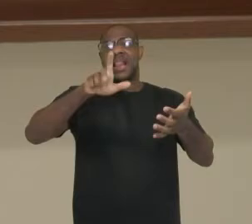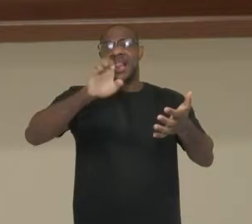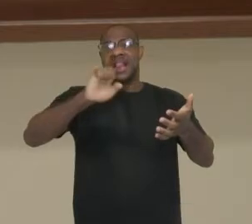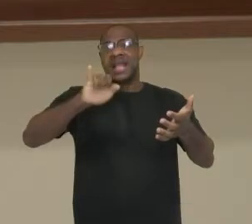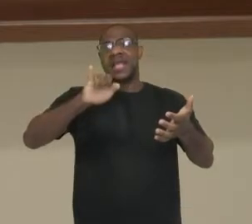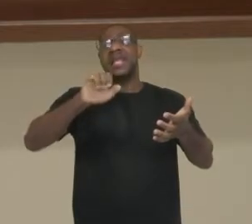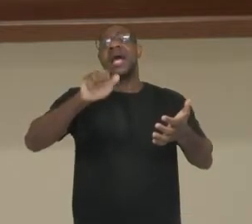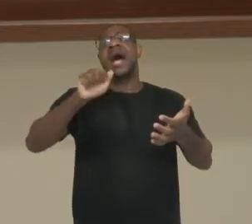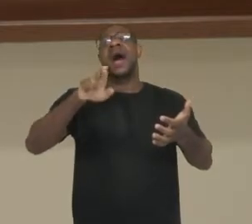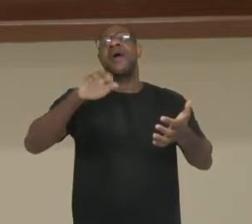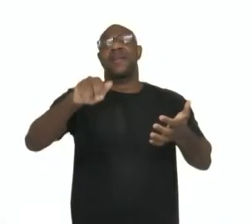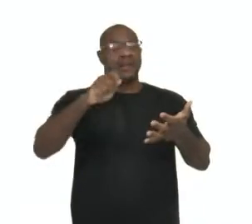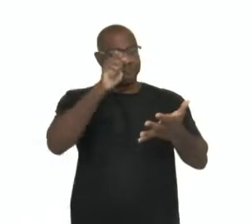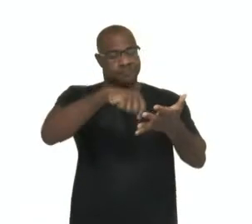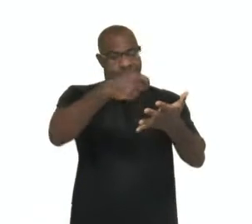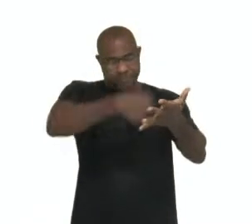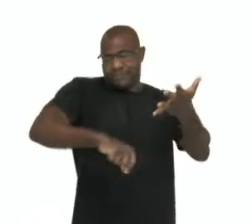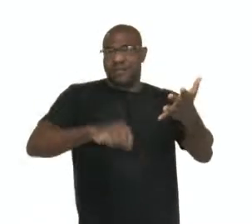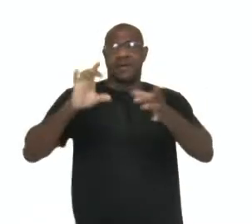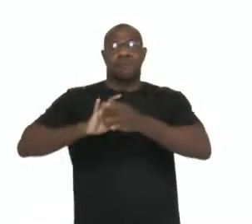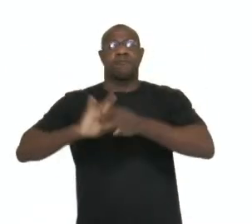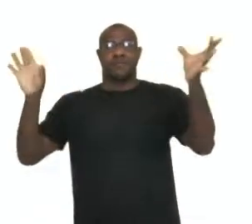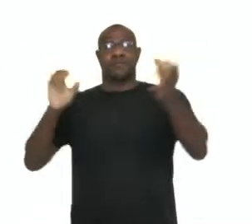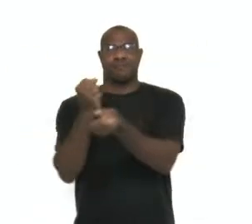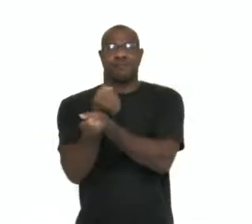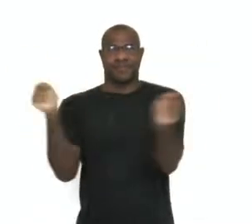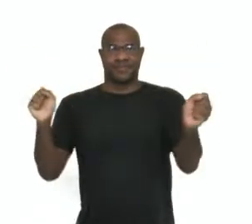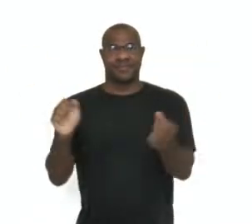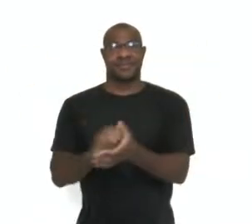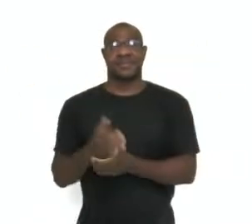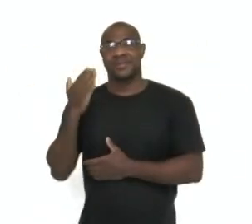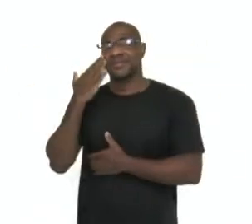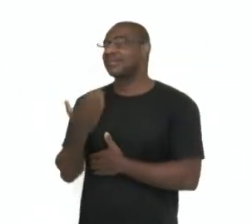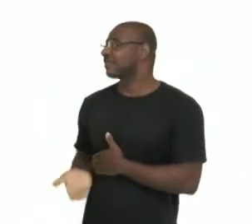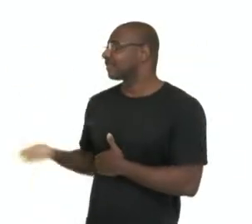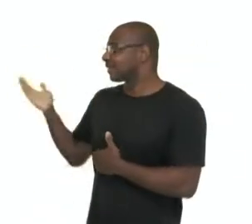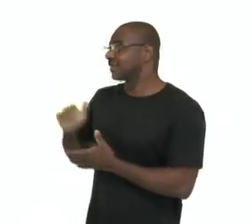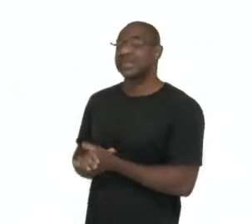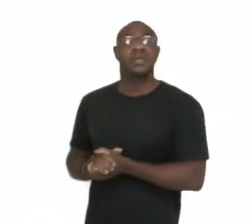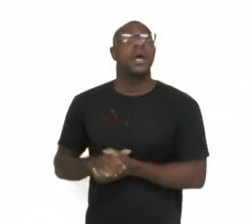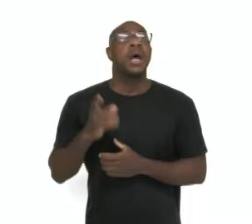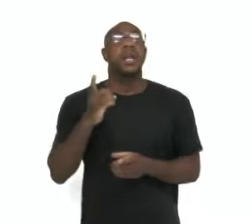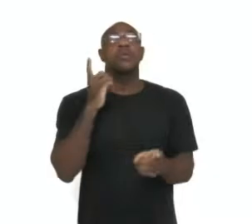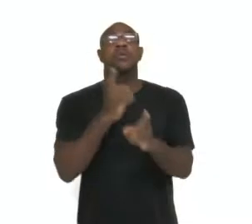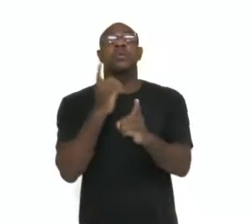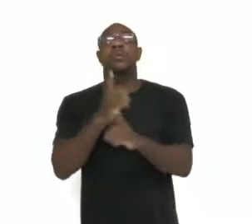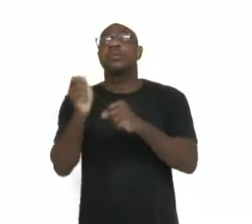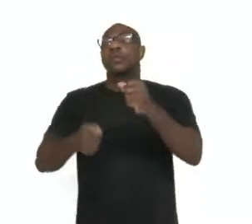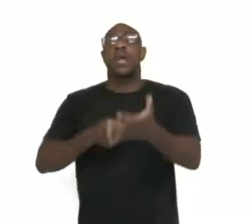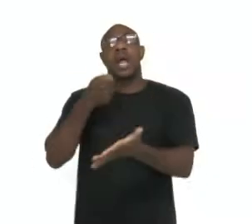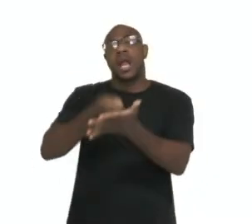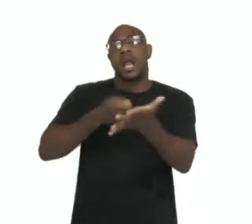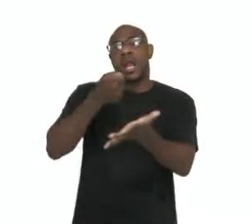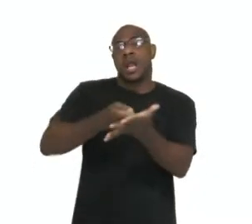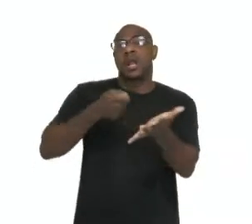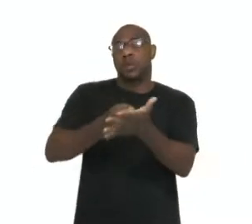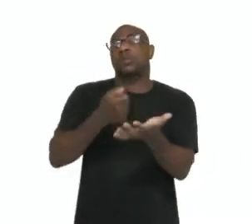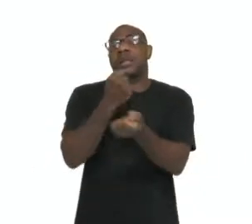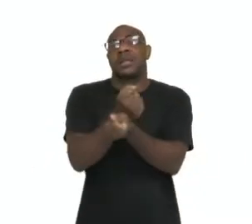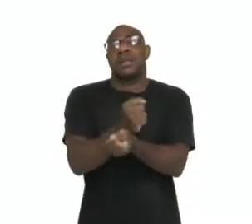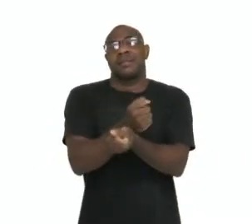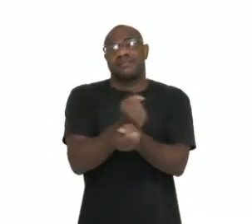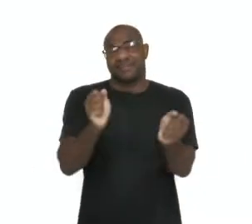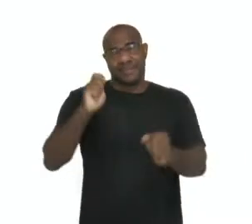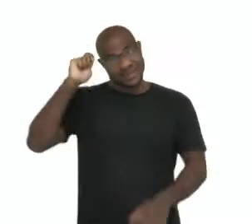abolir a escravidão, como ela acabou perdendo espaço com a redescoberta da luta negra por